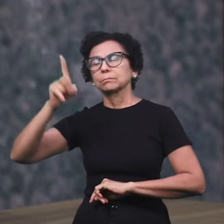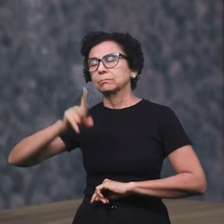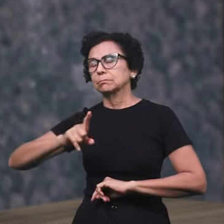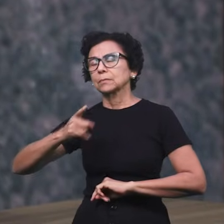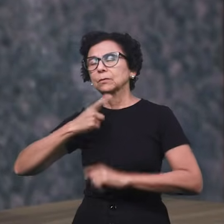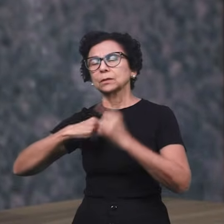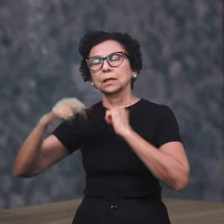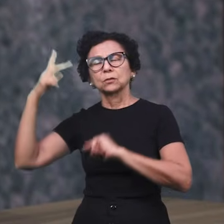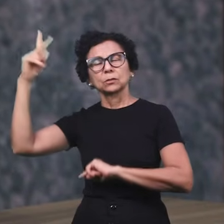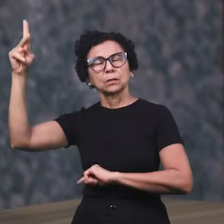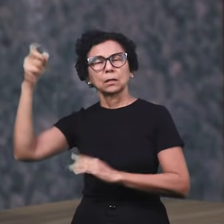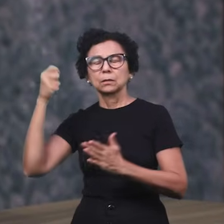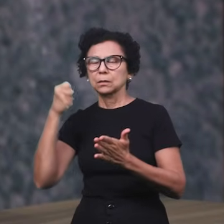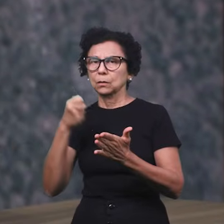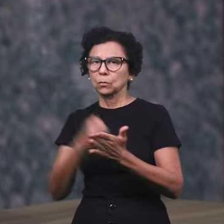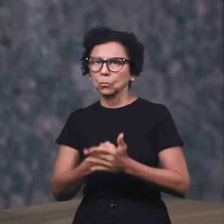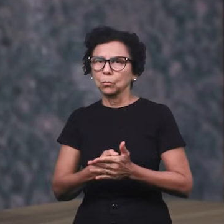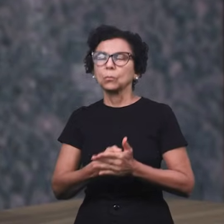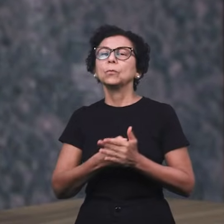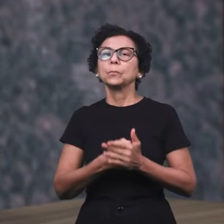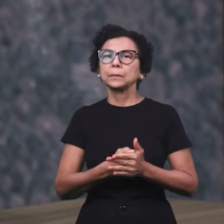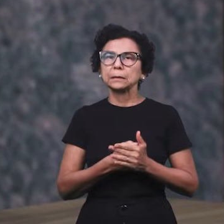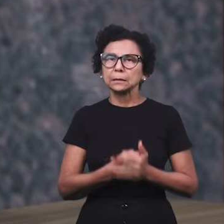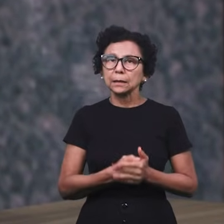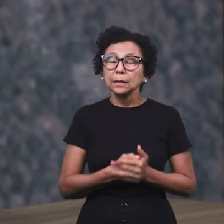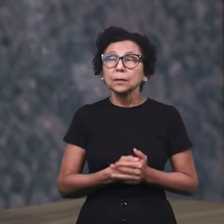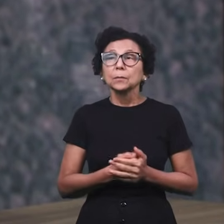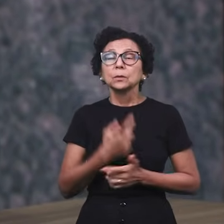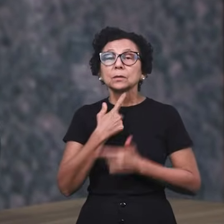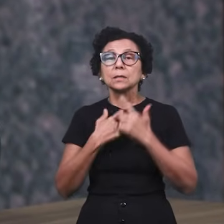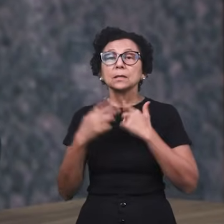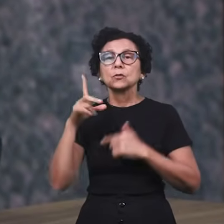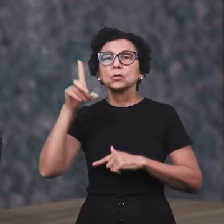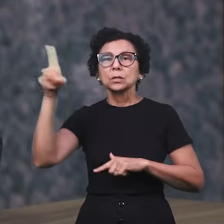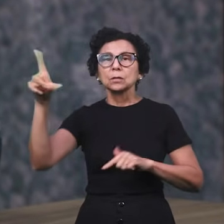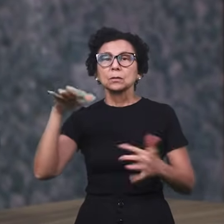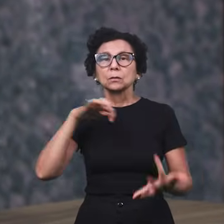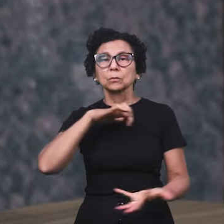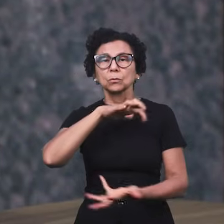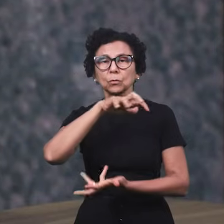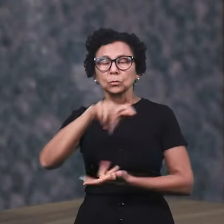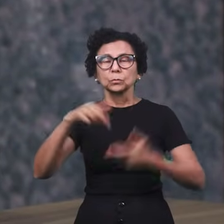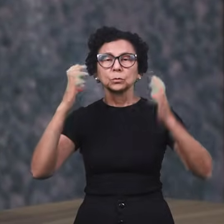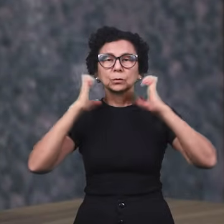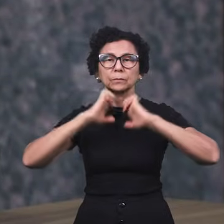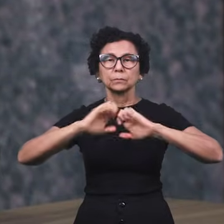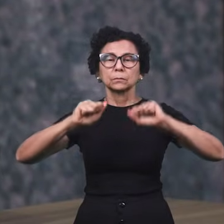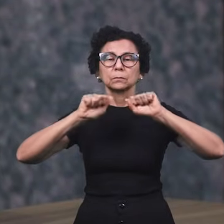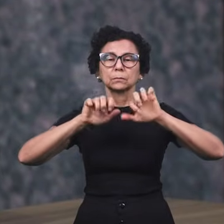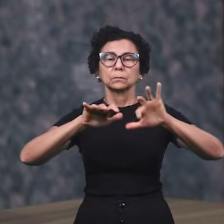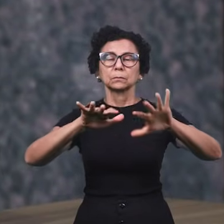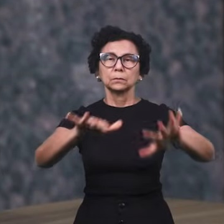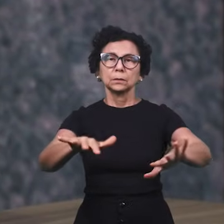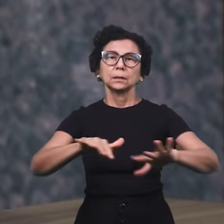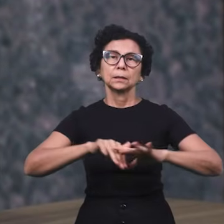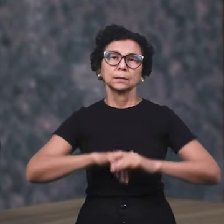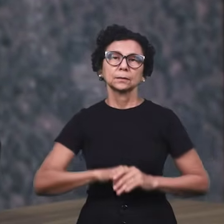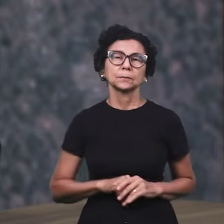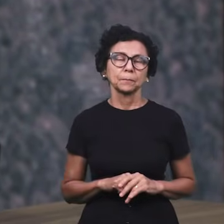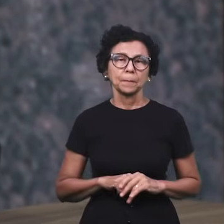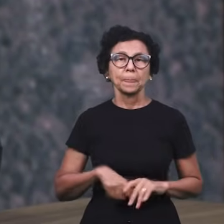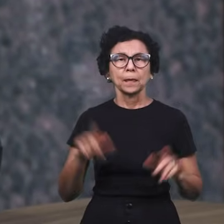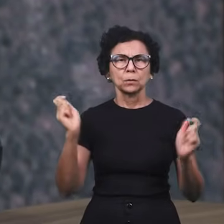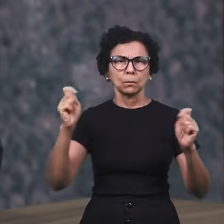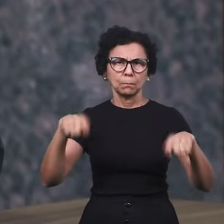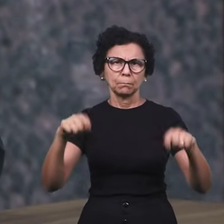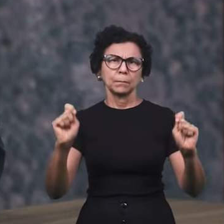sua soberania e dentro do seu desejo de fazer chegar o evangelho aos confins da terra, ele faz com que esses servos venham para cá.